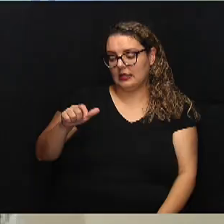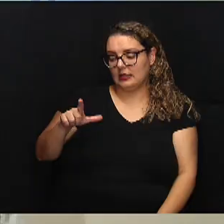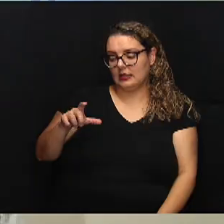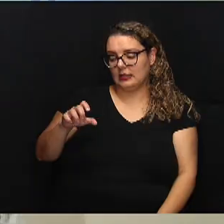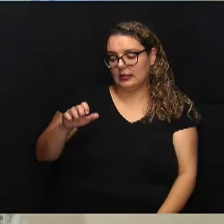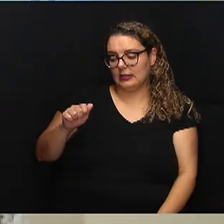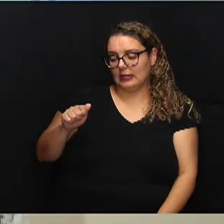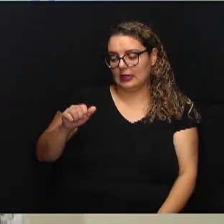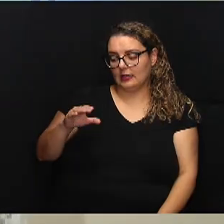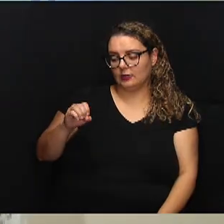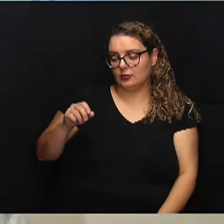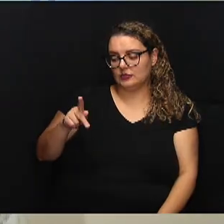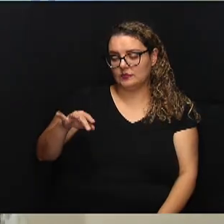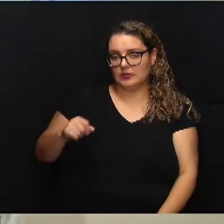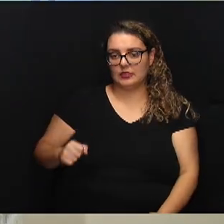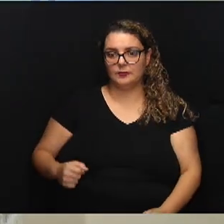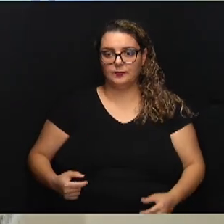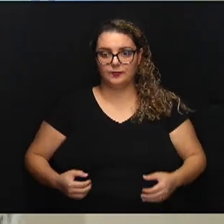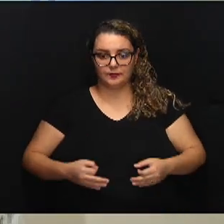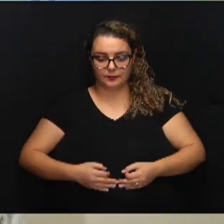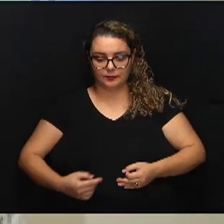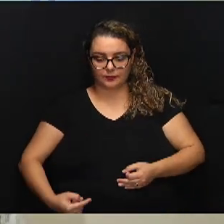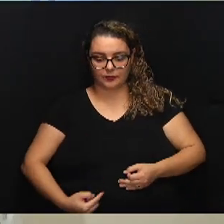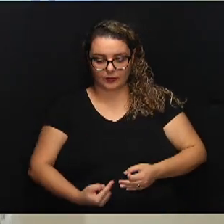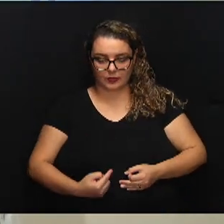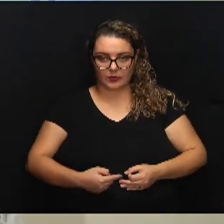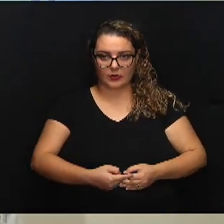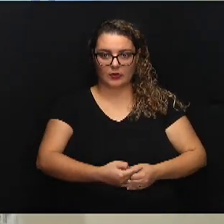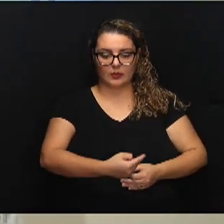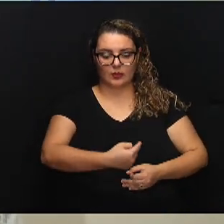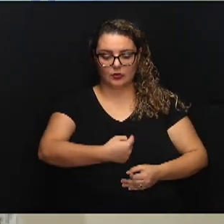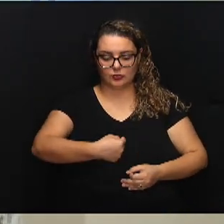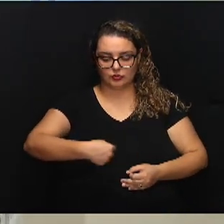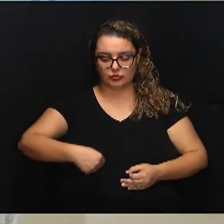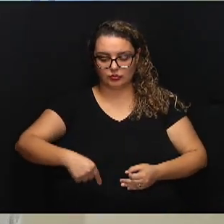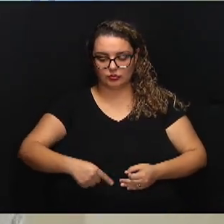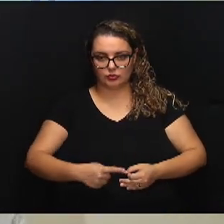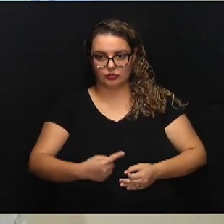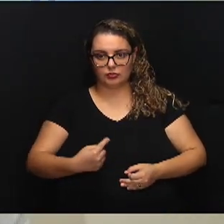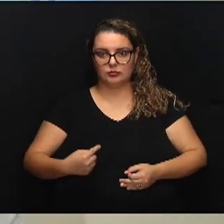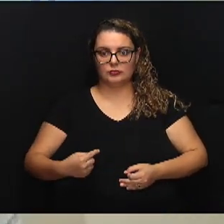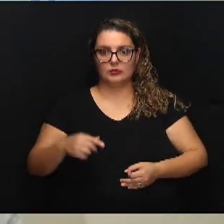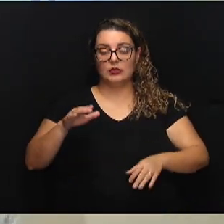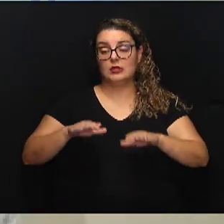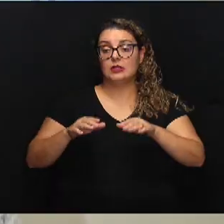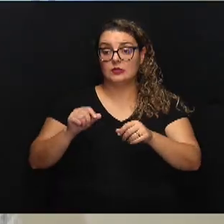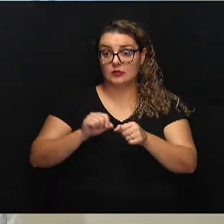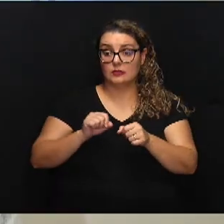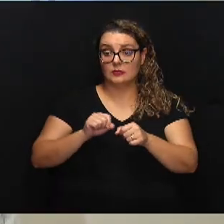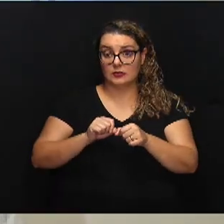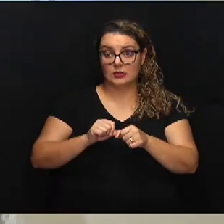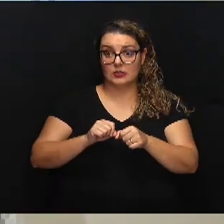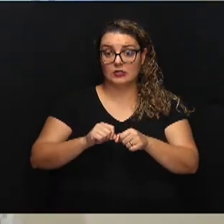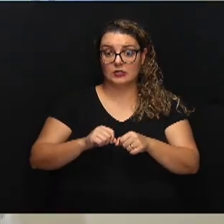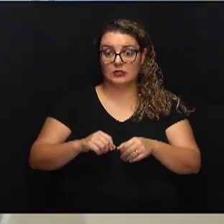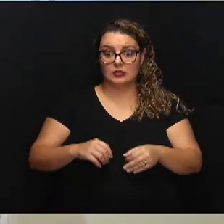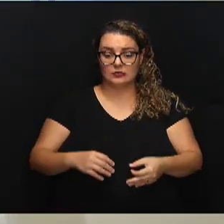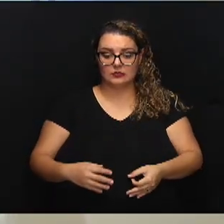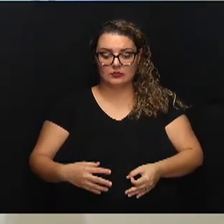por vídeo, que a gente chama, eu faço a avaliação de todo o abdômen e às vezes a gente faz a remoção de um